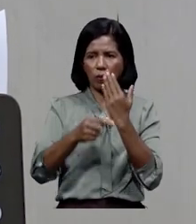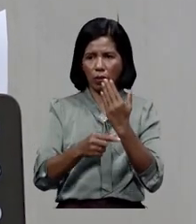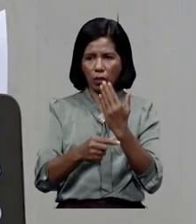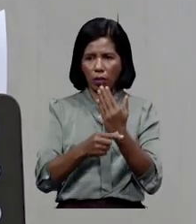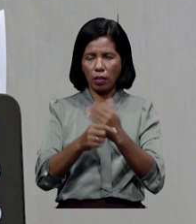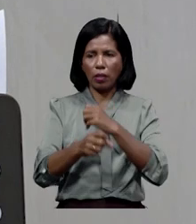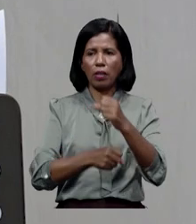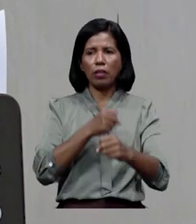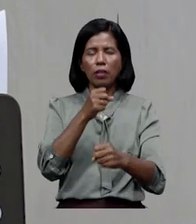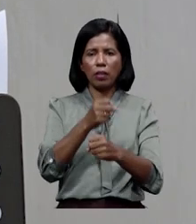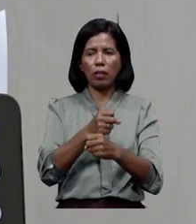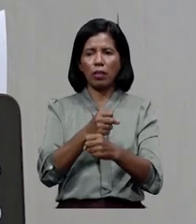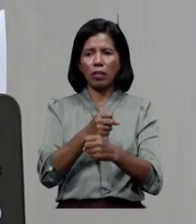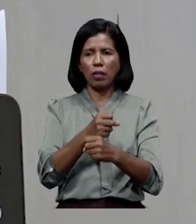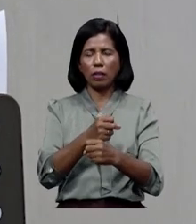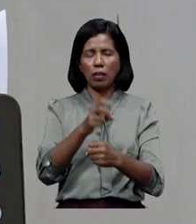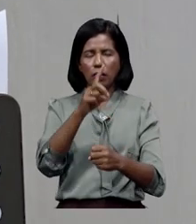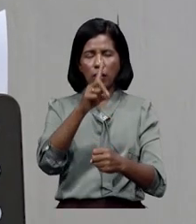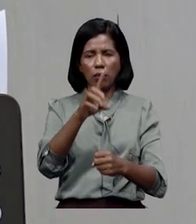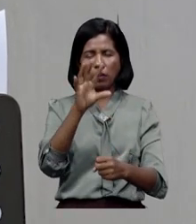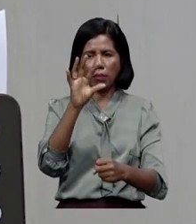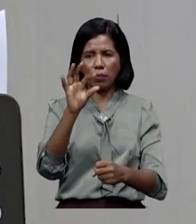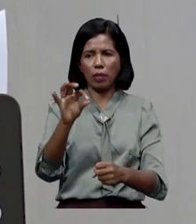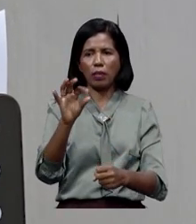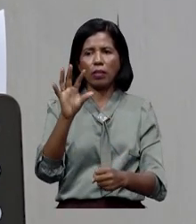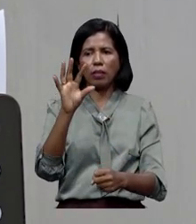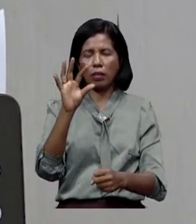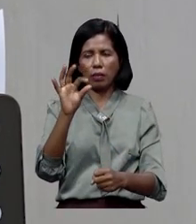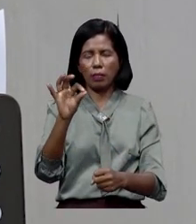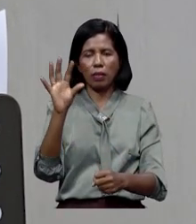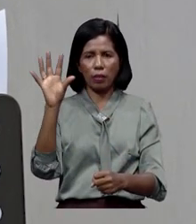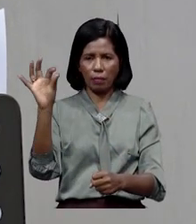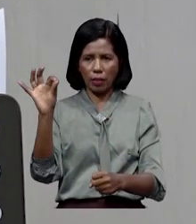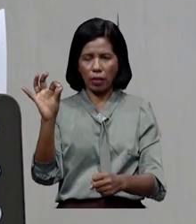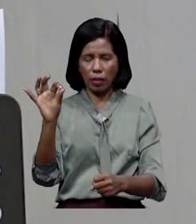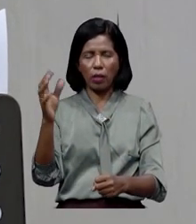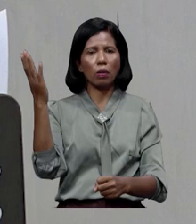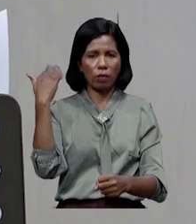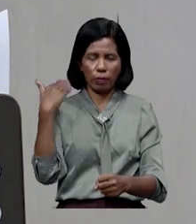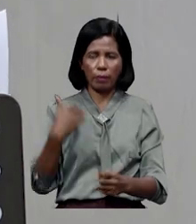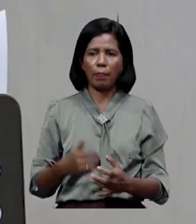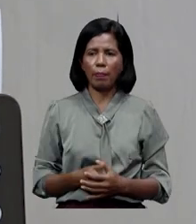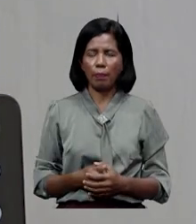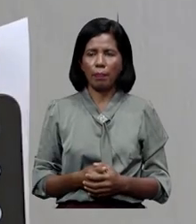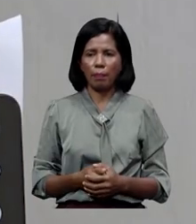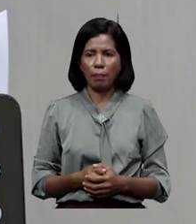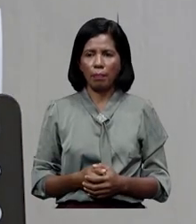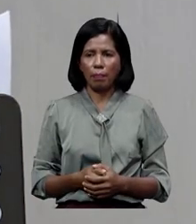de ano reunida a Tucia, Cia Globescia, Liuba.